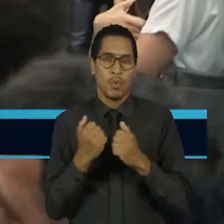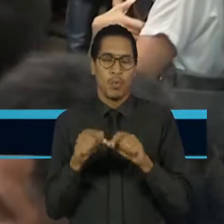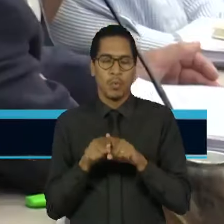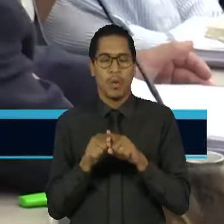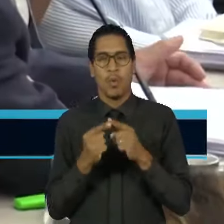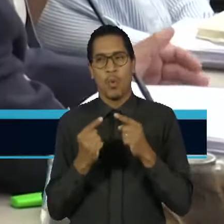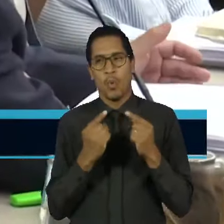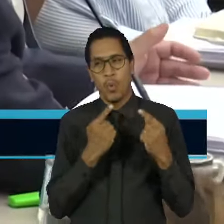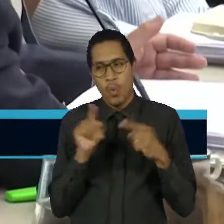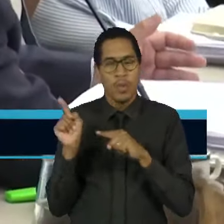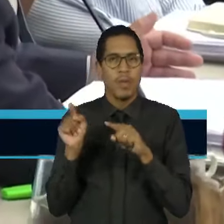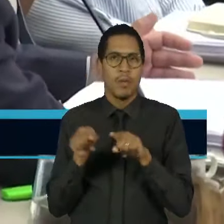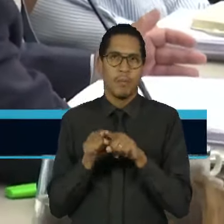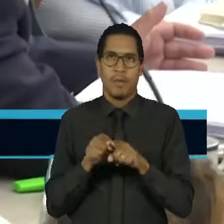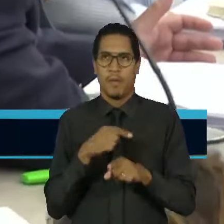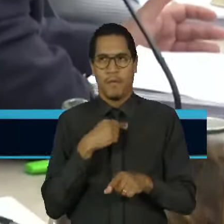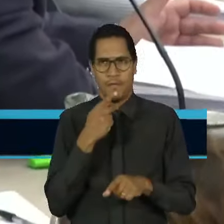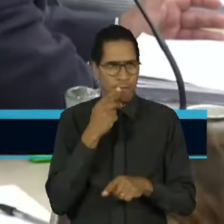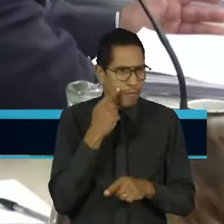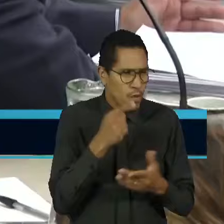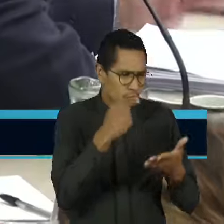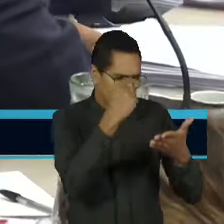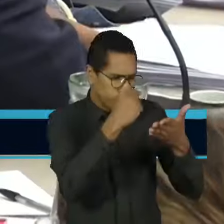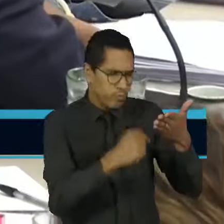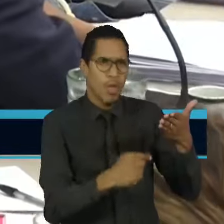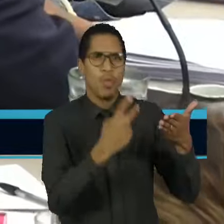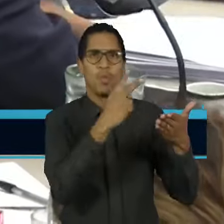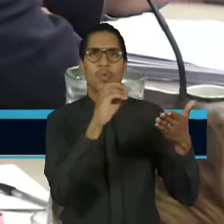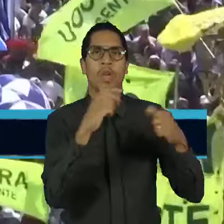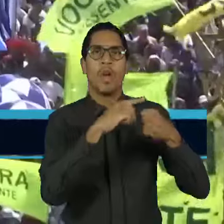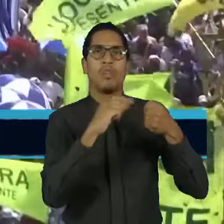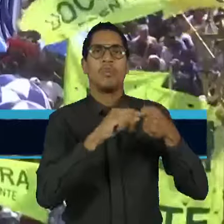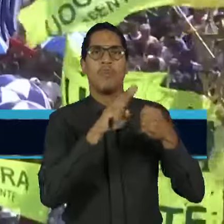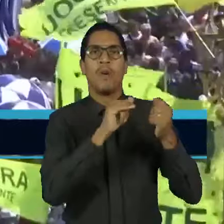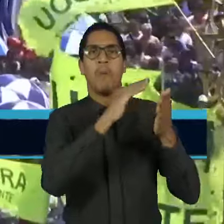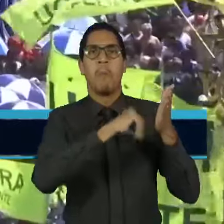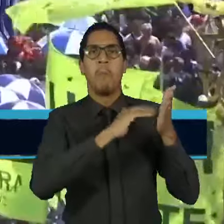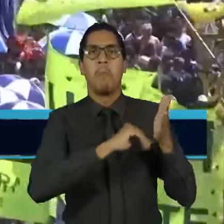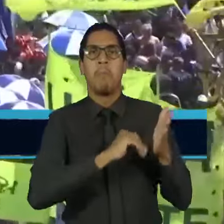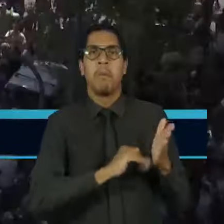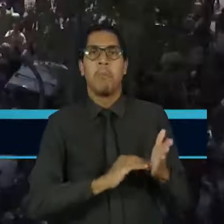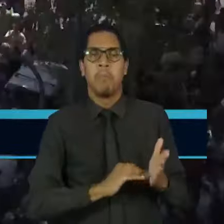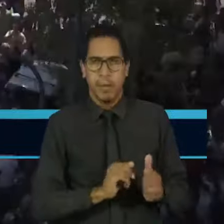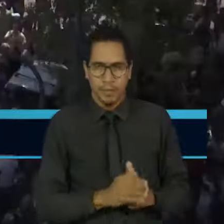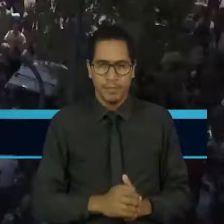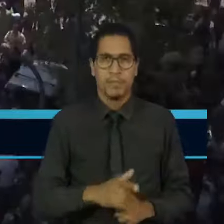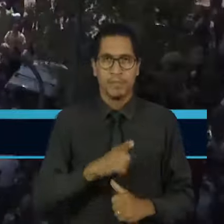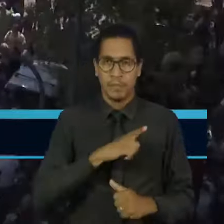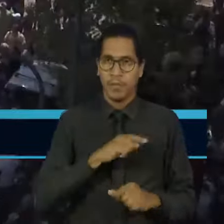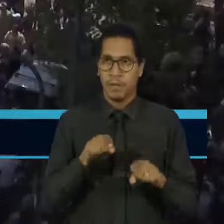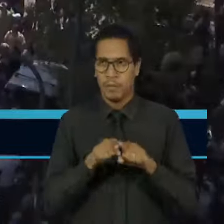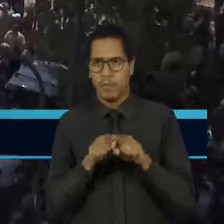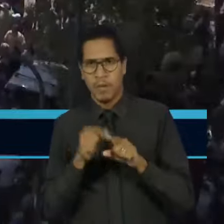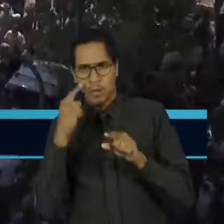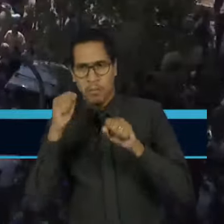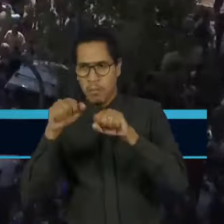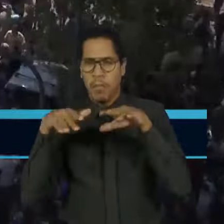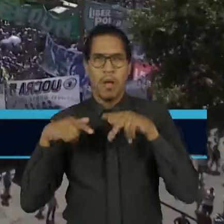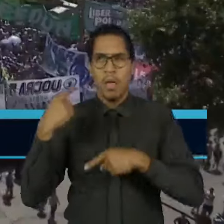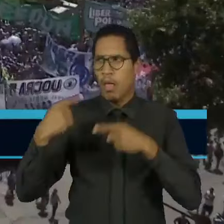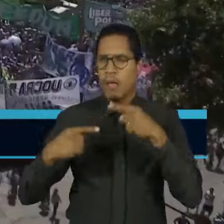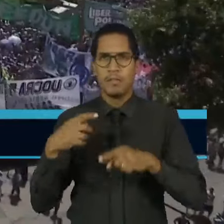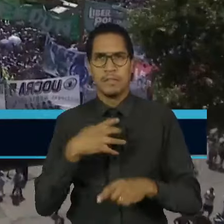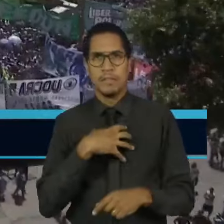rejeitaria mais de 200 artigos do texto legislativo os parlamentares sentiram a pressão da